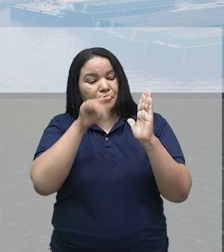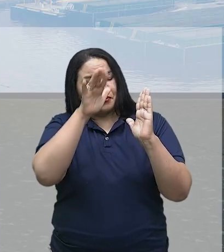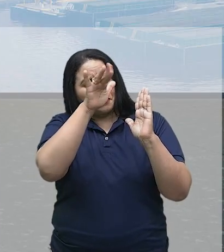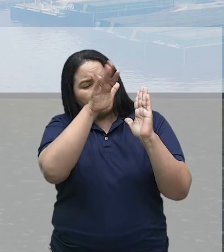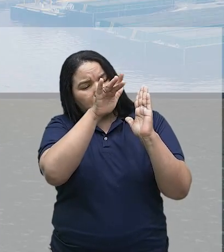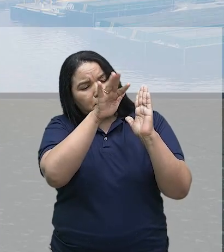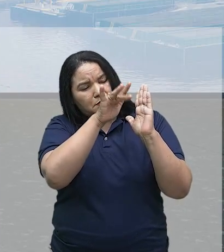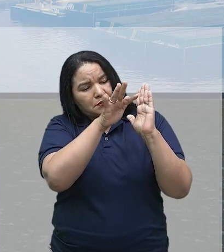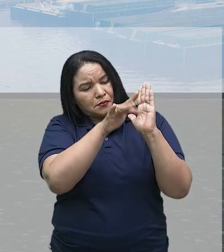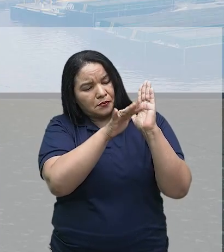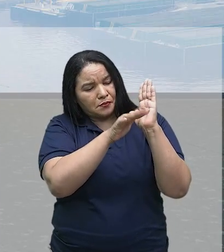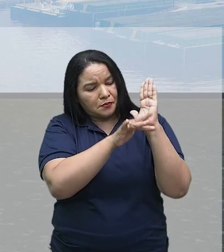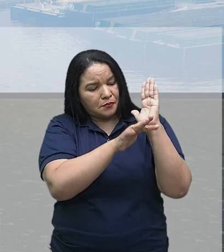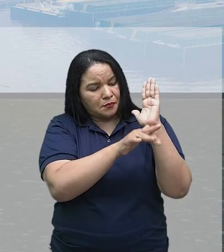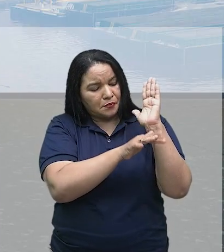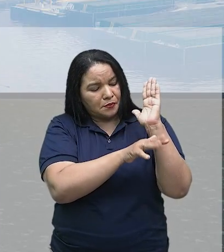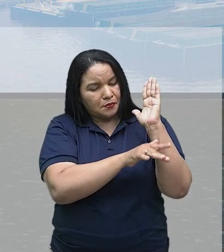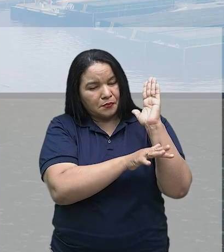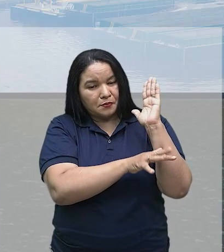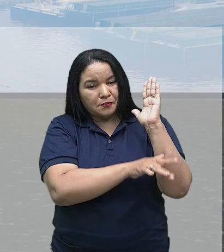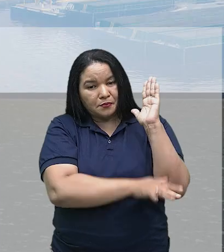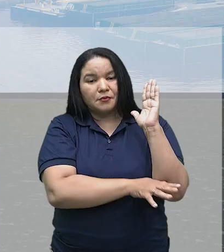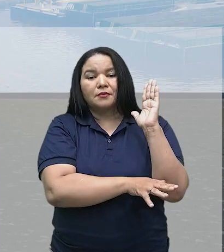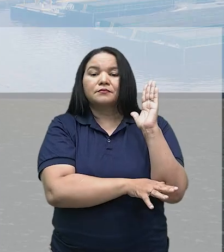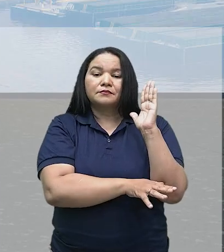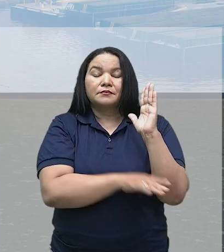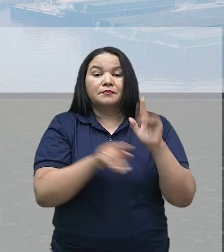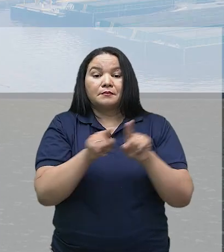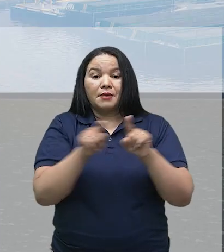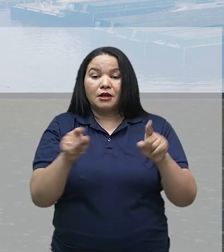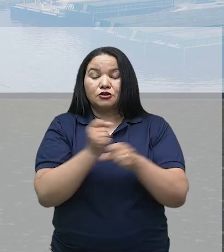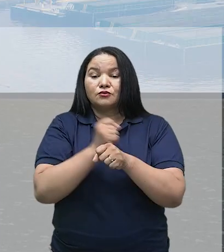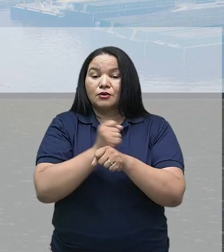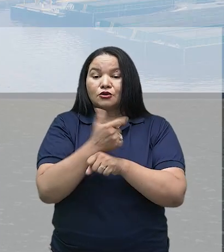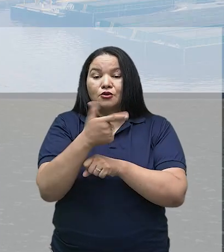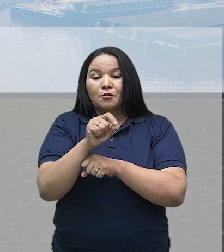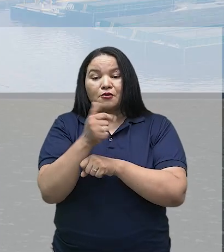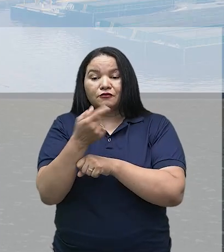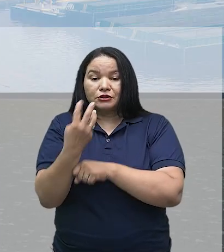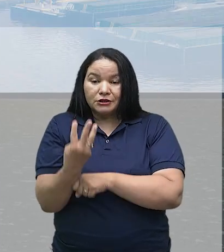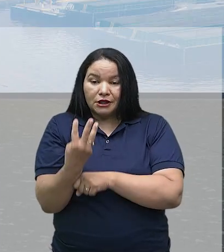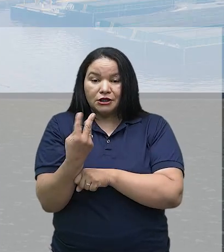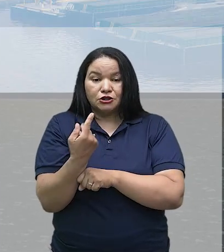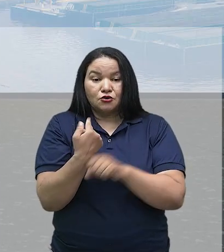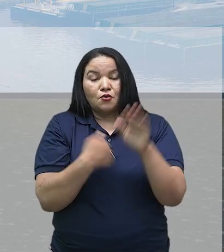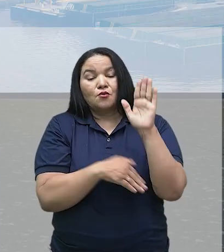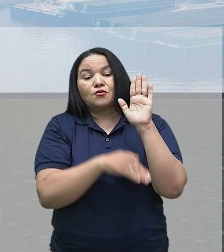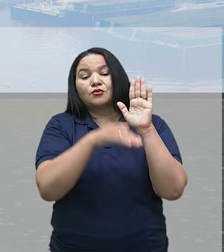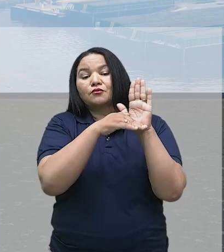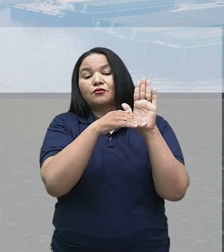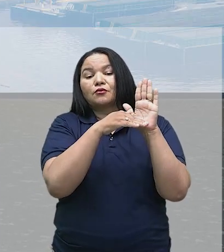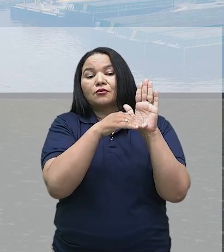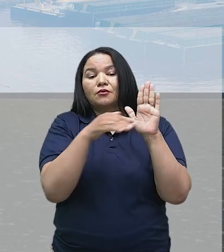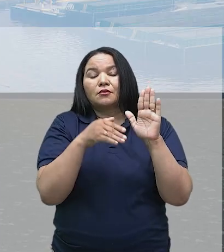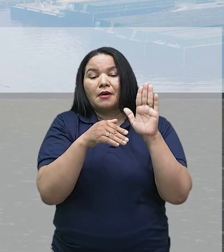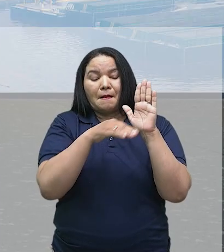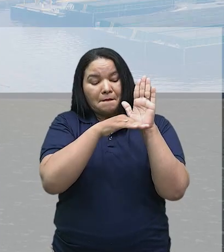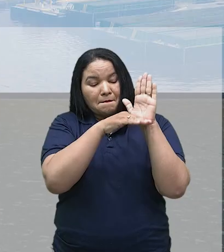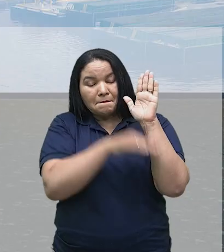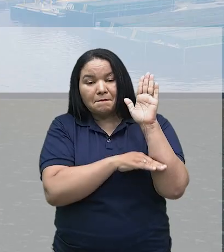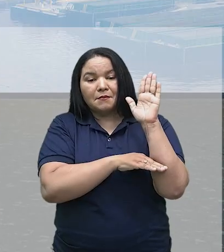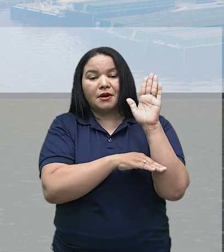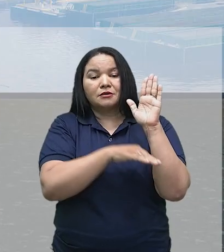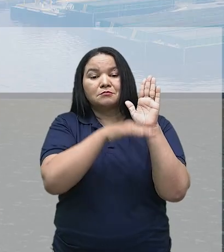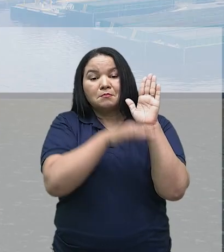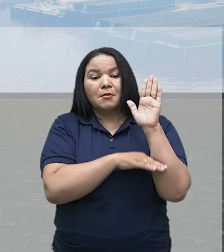seja, quando o nível da água fica muito baixo. No entanto, no ano de 2023, o nível ele chegou muito mais abaixo que